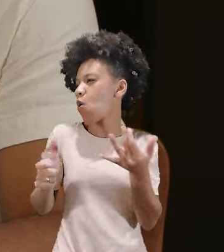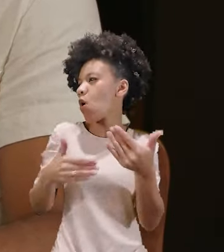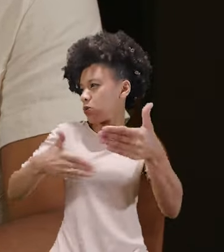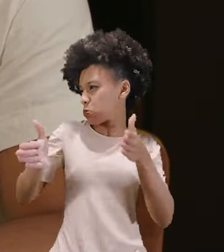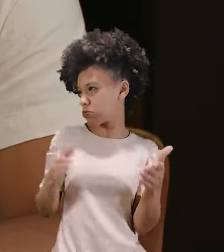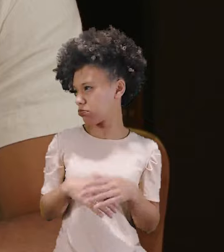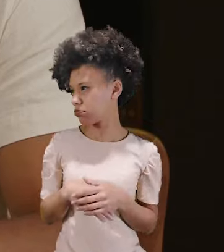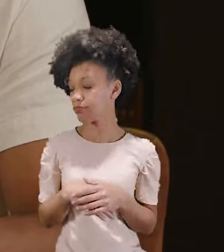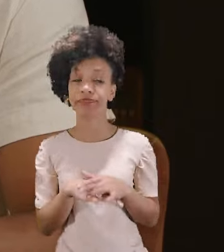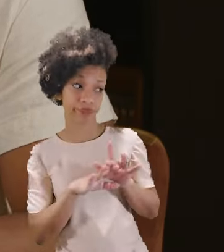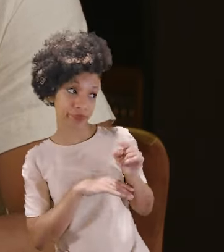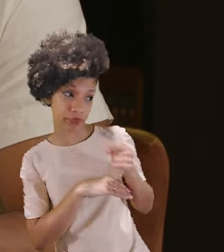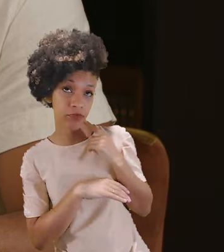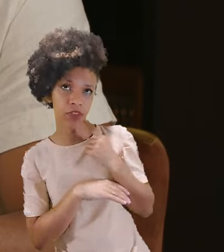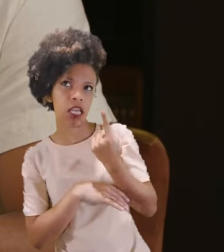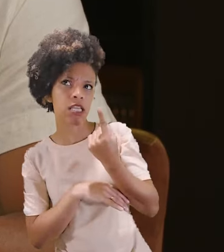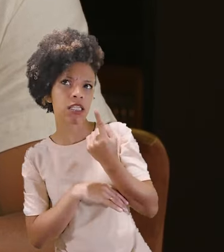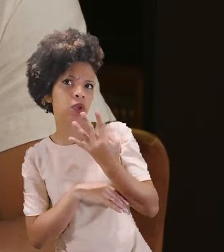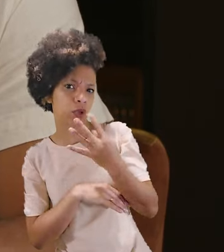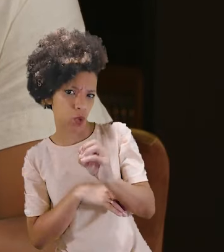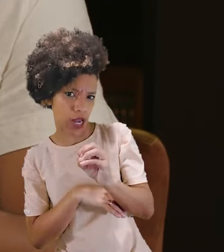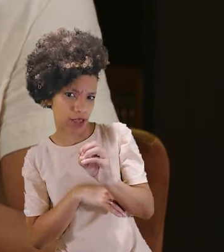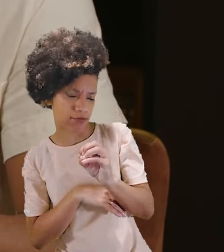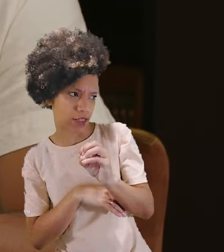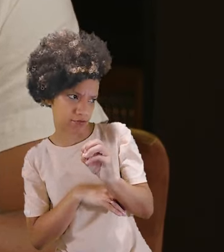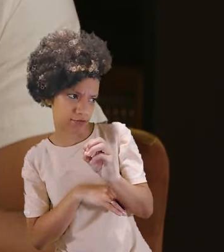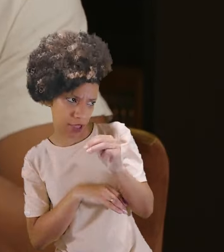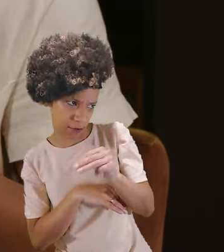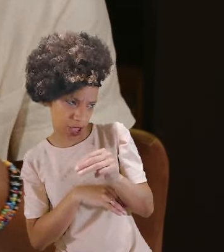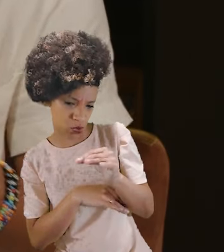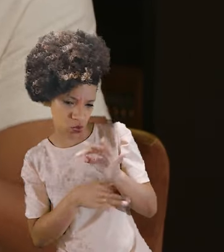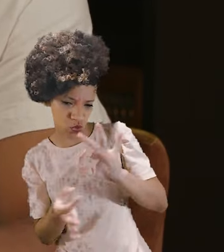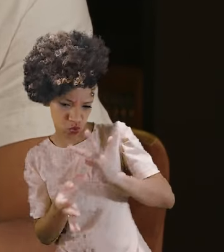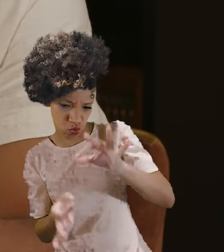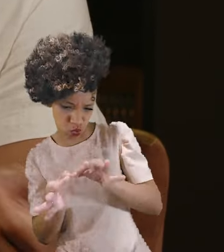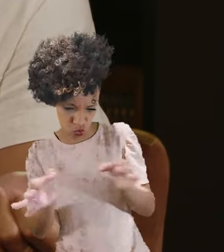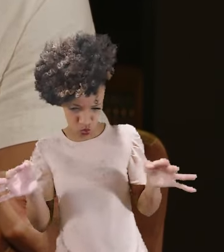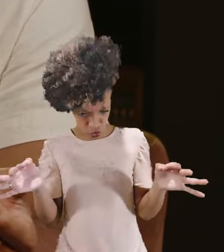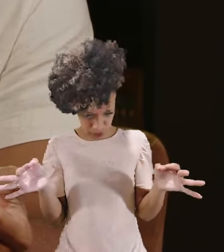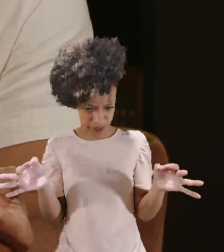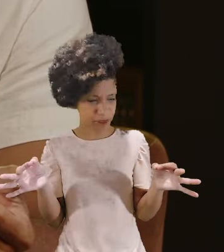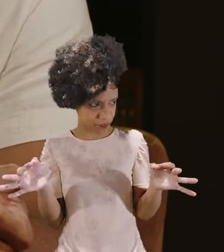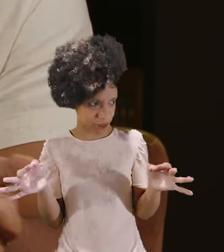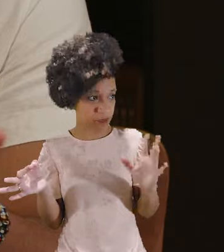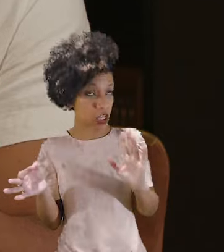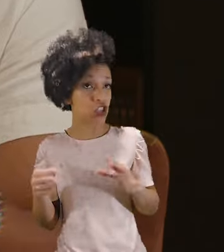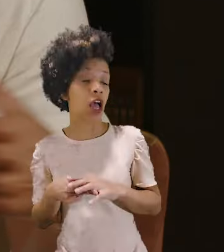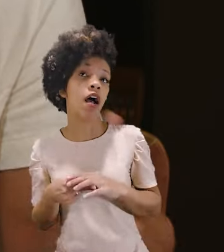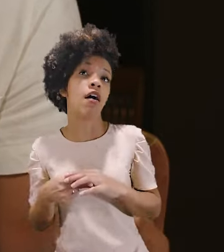o grupo cara já esse agora 140c tratamentos né de comprimento já